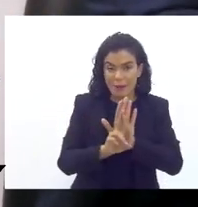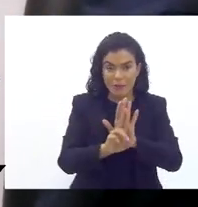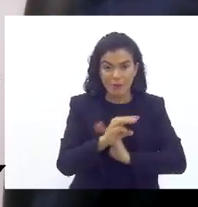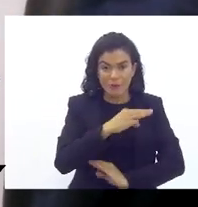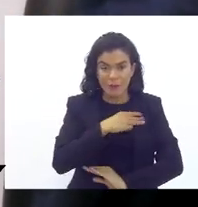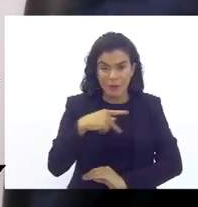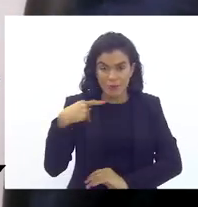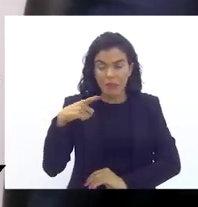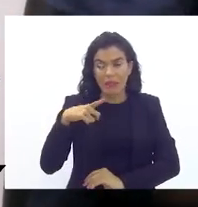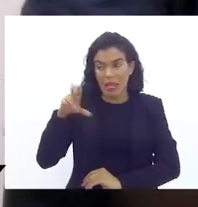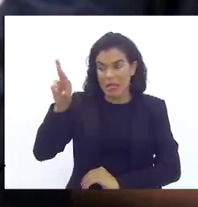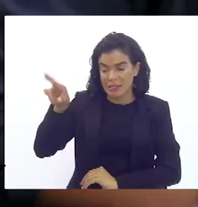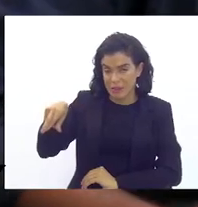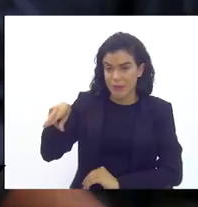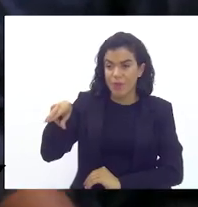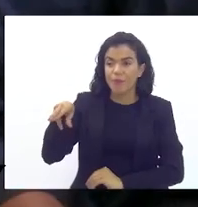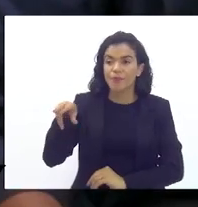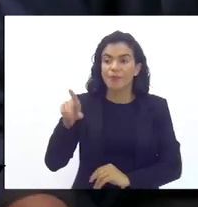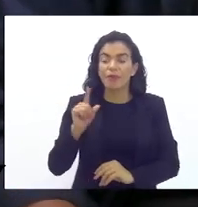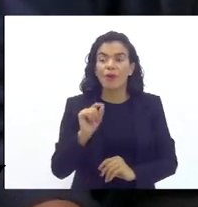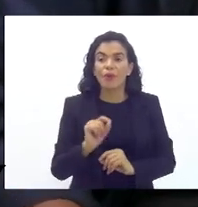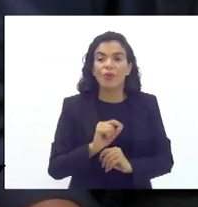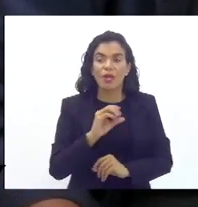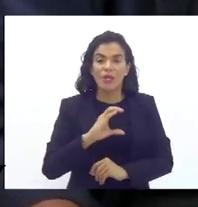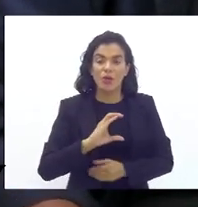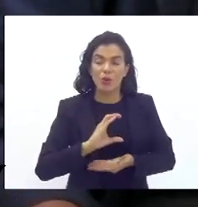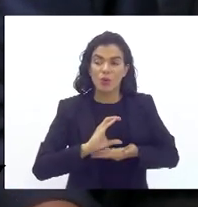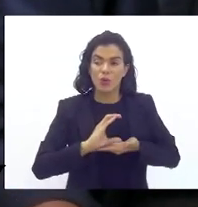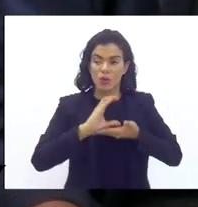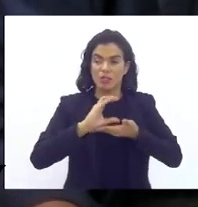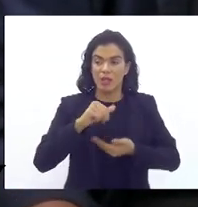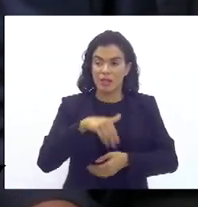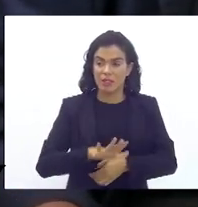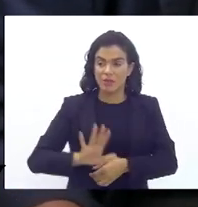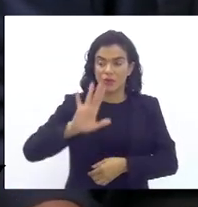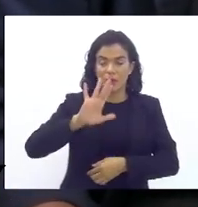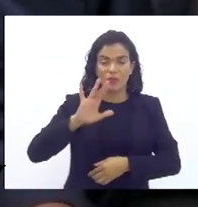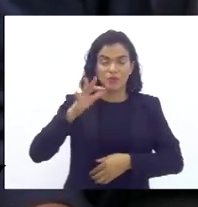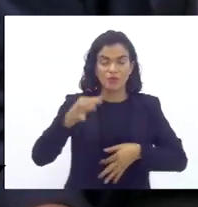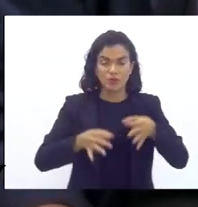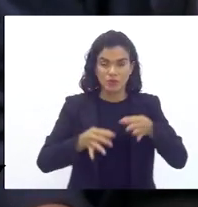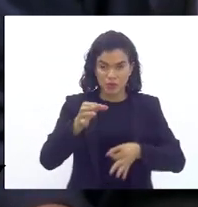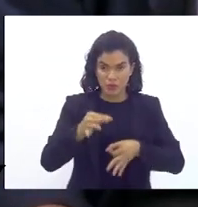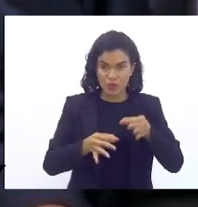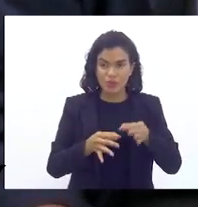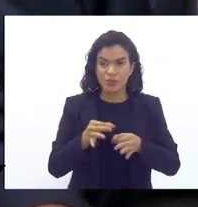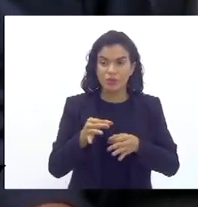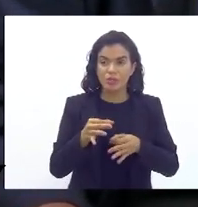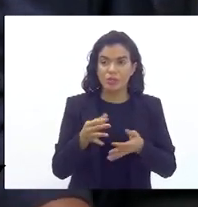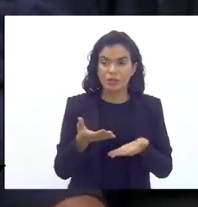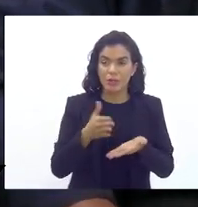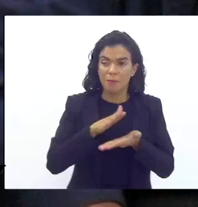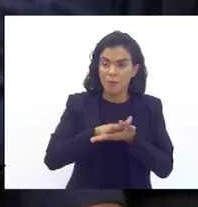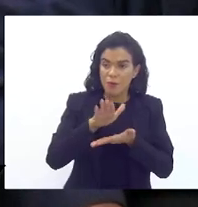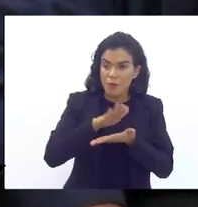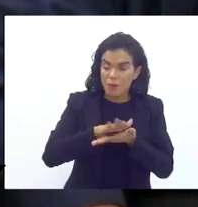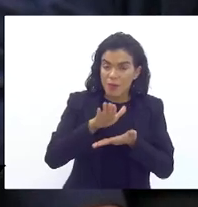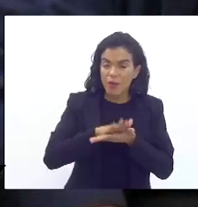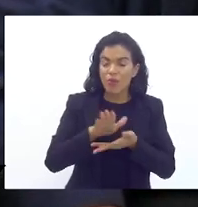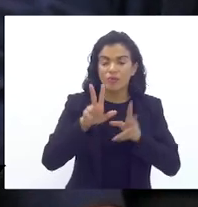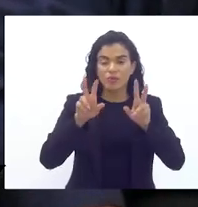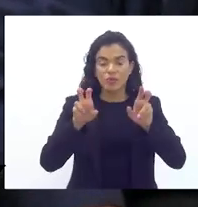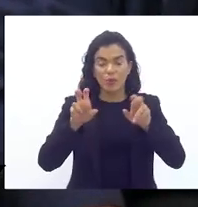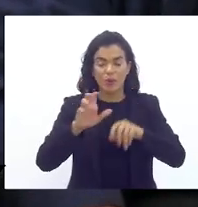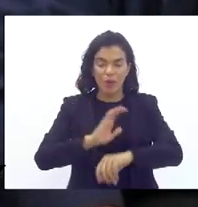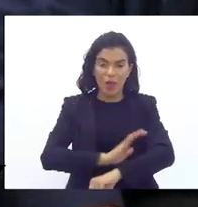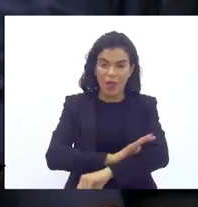razão o CNJ lançou a questão do racismo